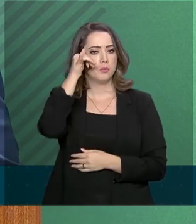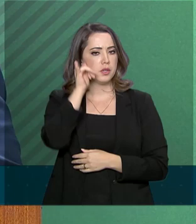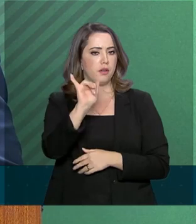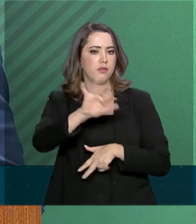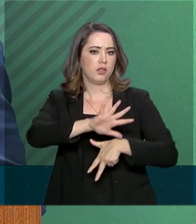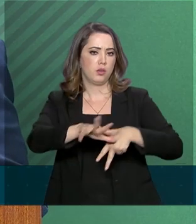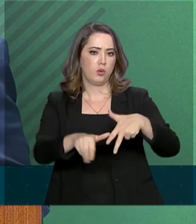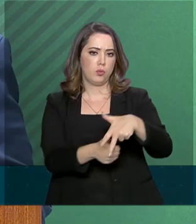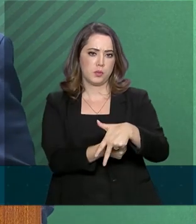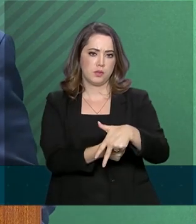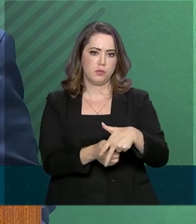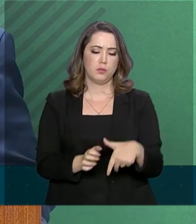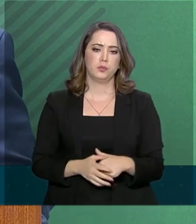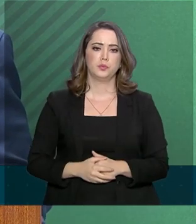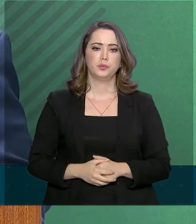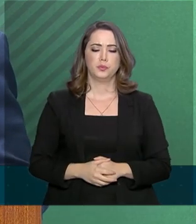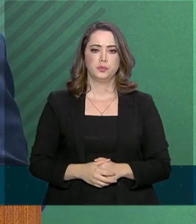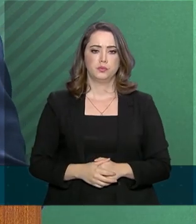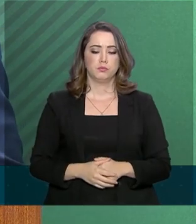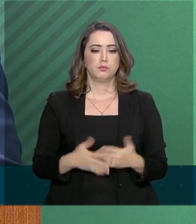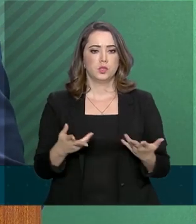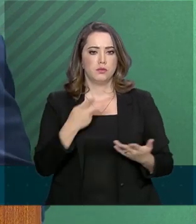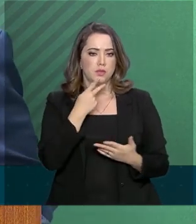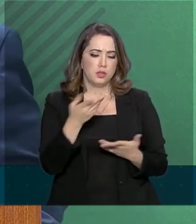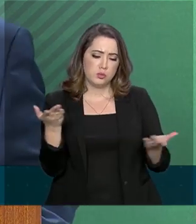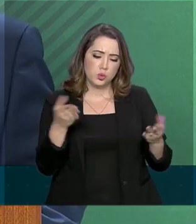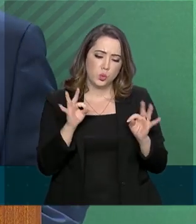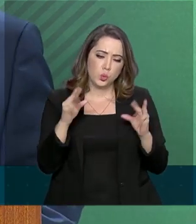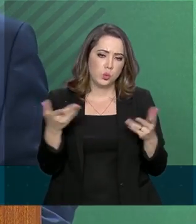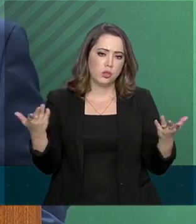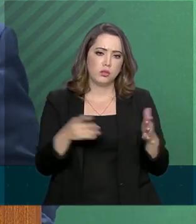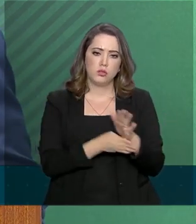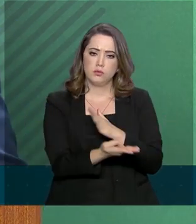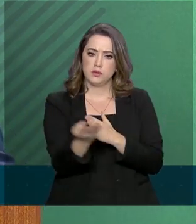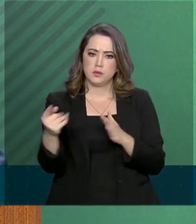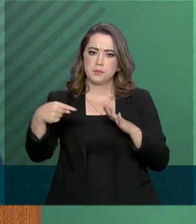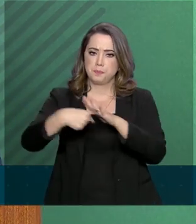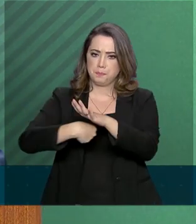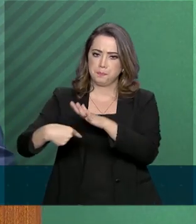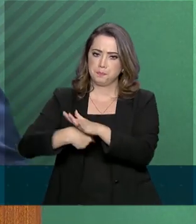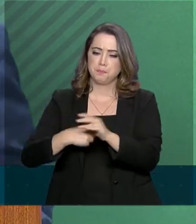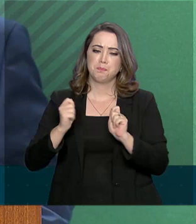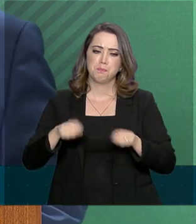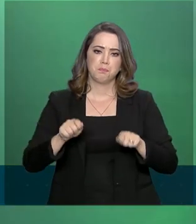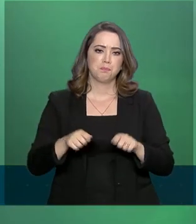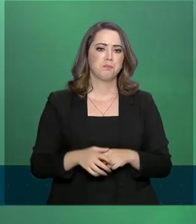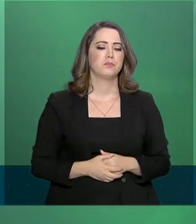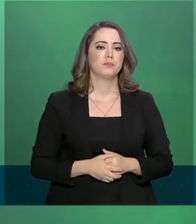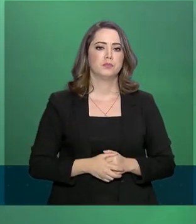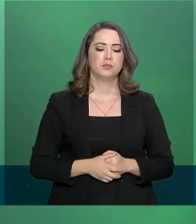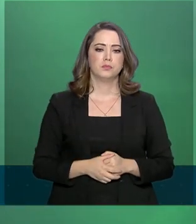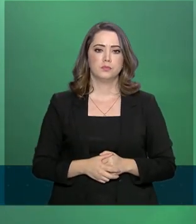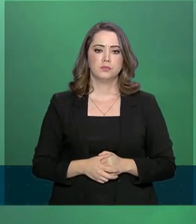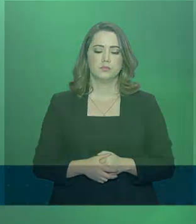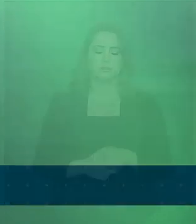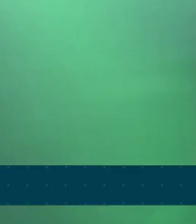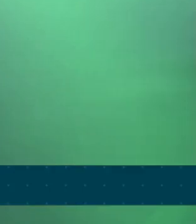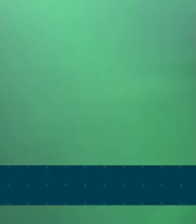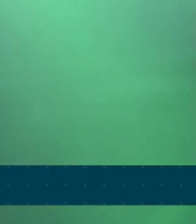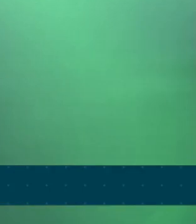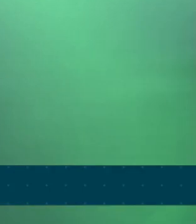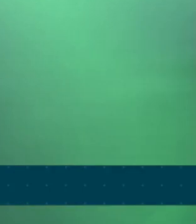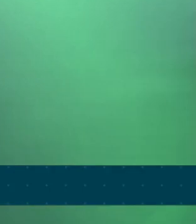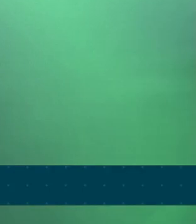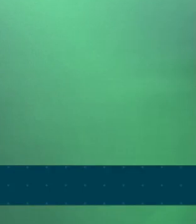à corrupção dito isto coloco me à disposição de vocês boa noite porta